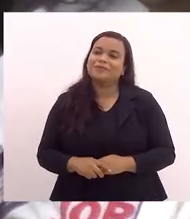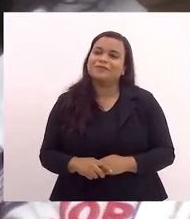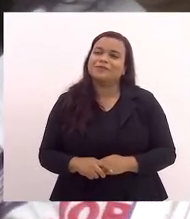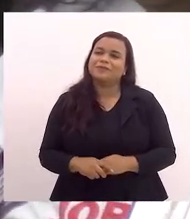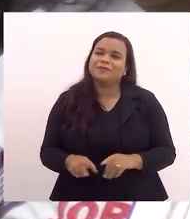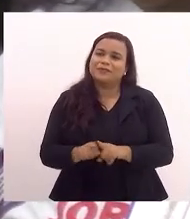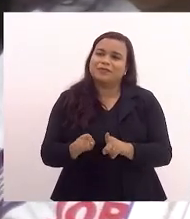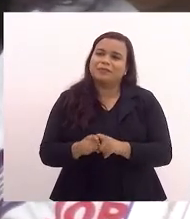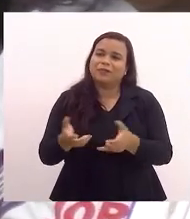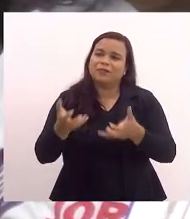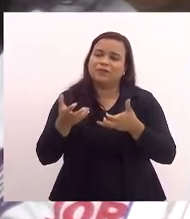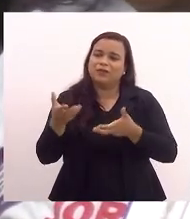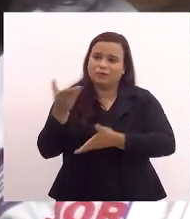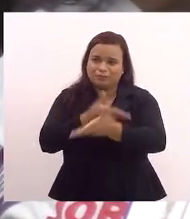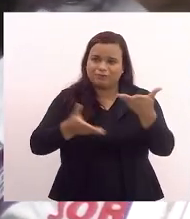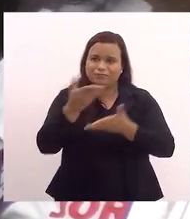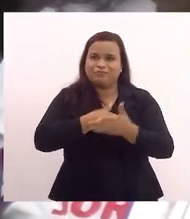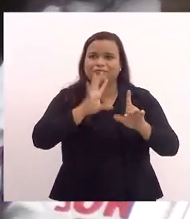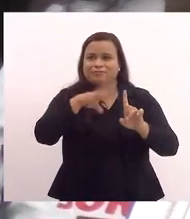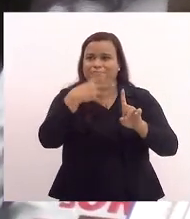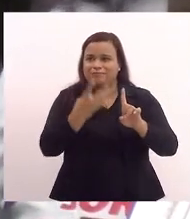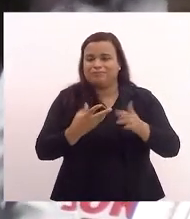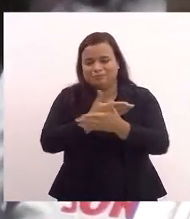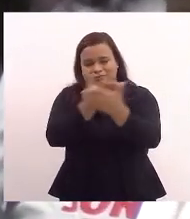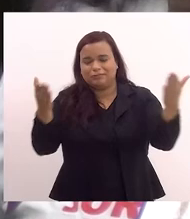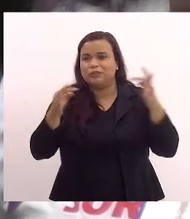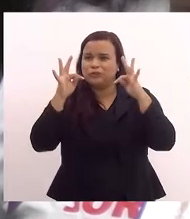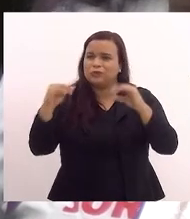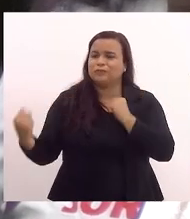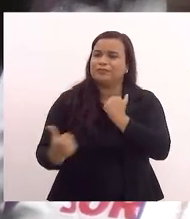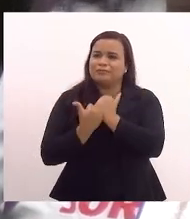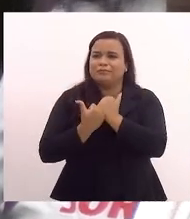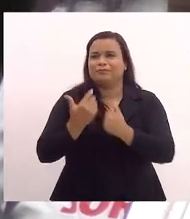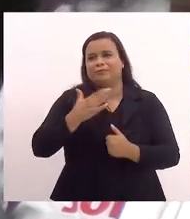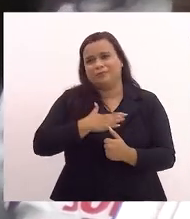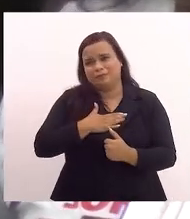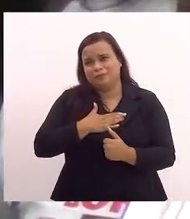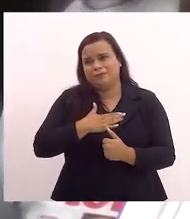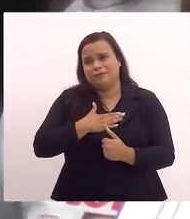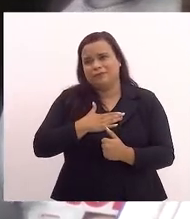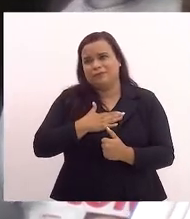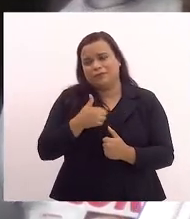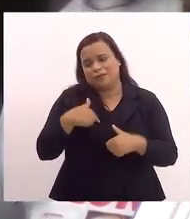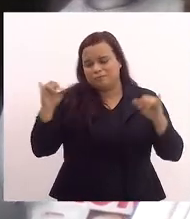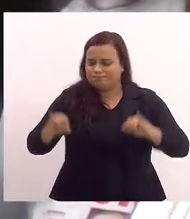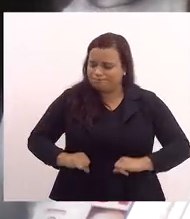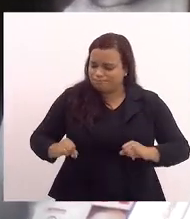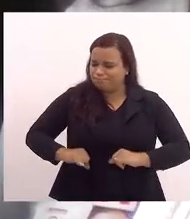Gostaria de compartilhar essa homenagem com todos vocês que estiveram ao meu lado quando eu mais precisei,